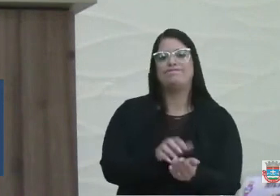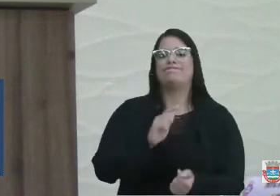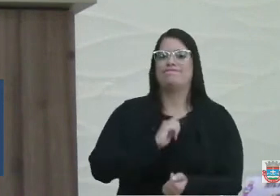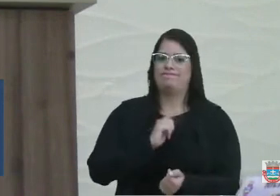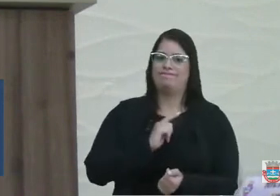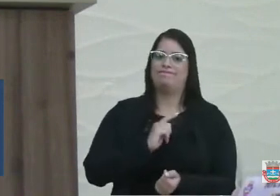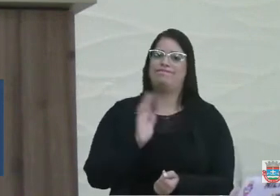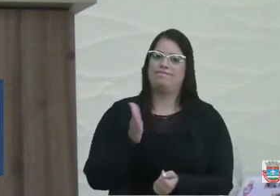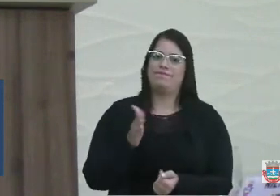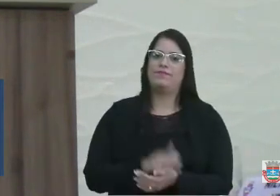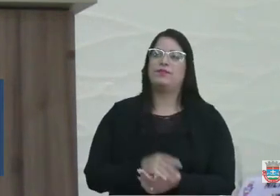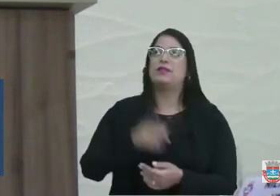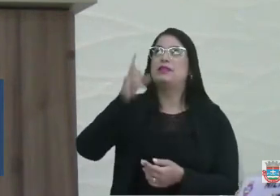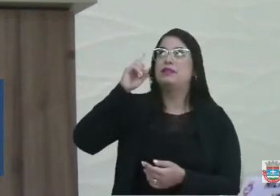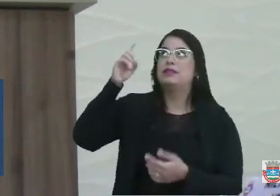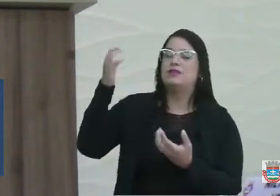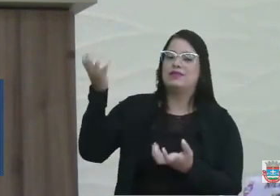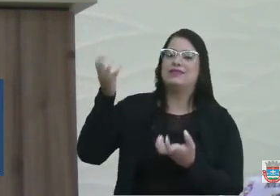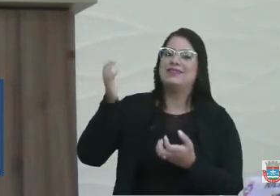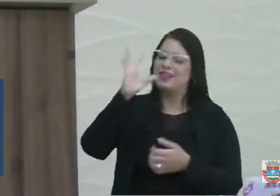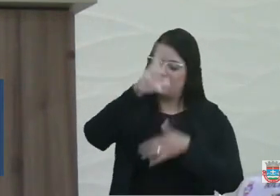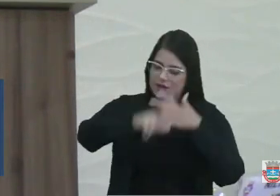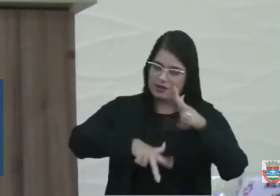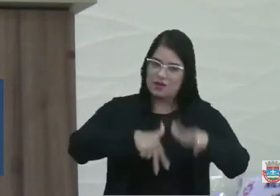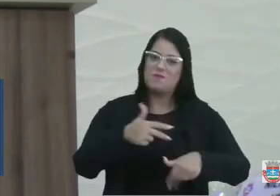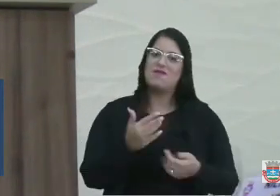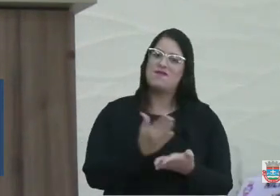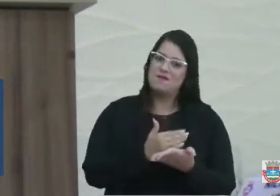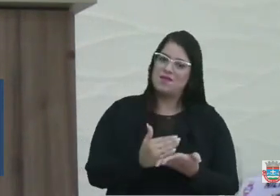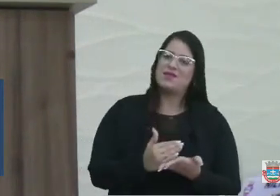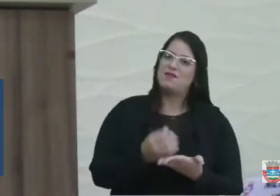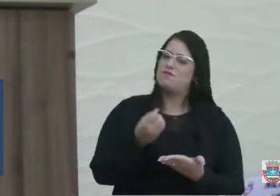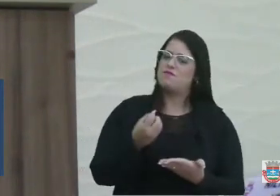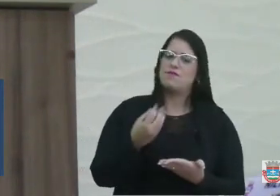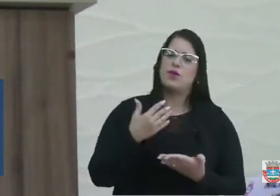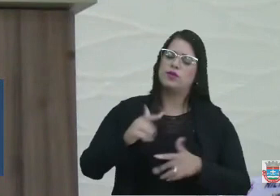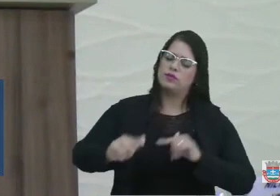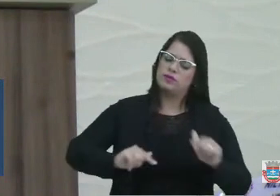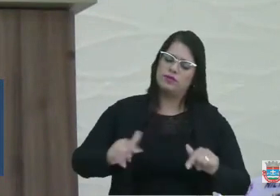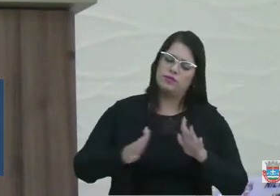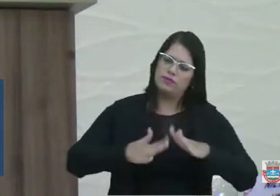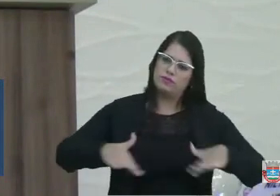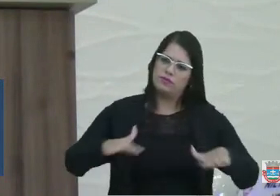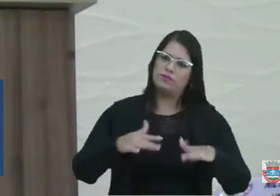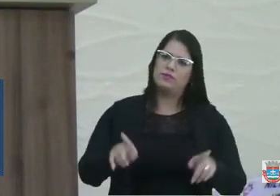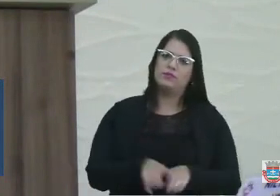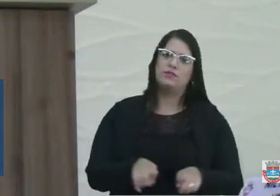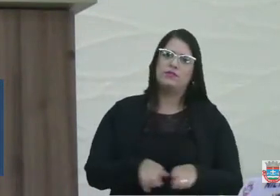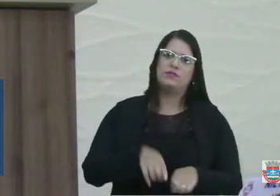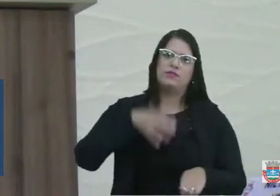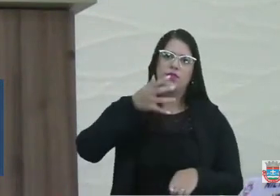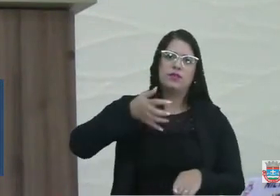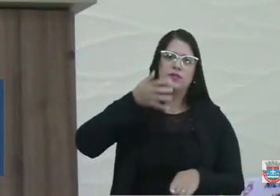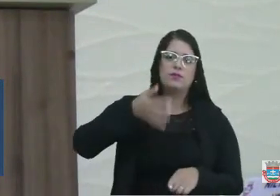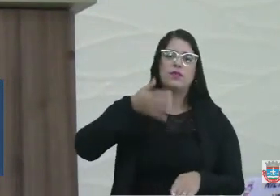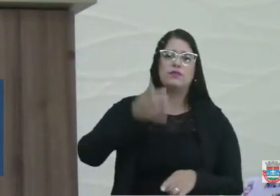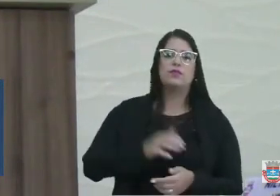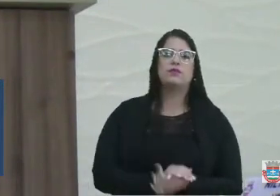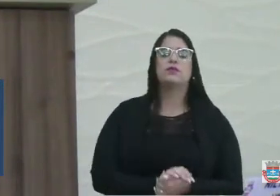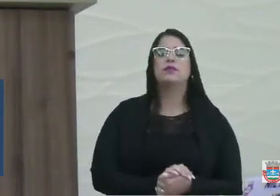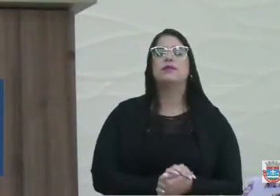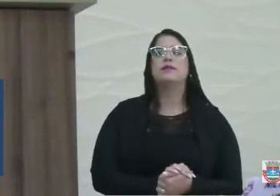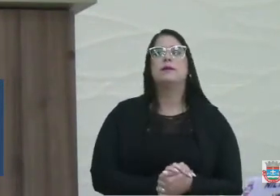ter também, se Deus quiser, e vai ser um bom trabalho para todos. E também quero falar das